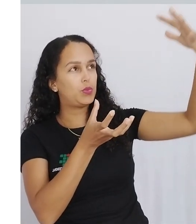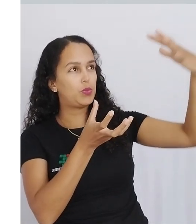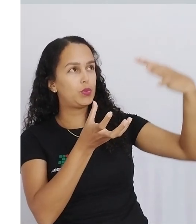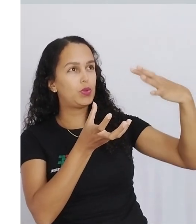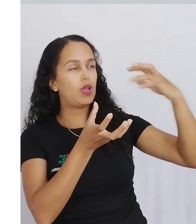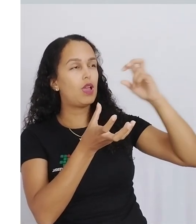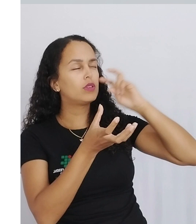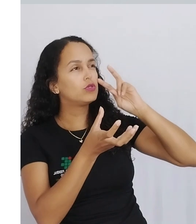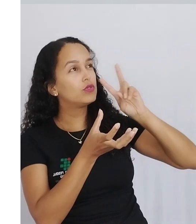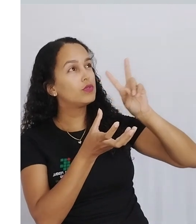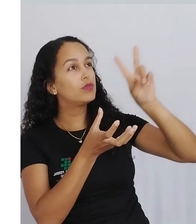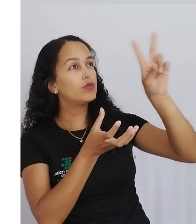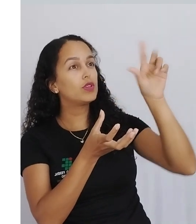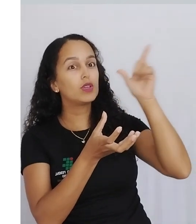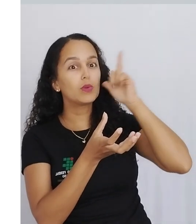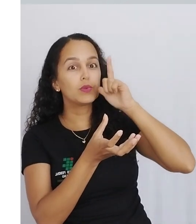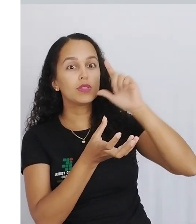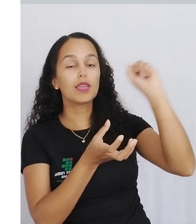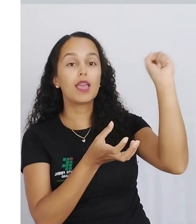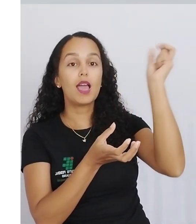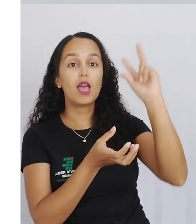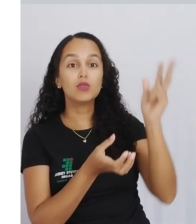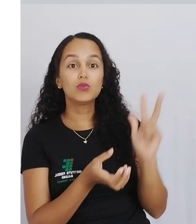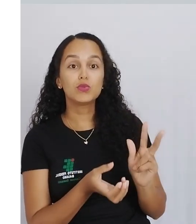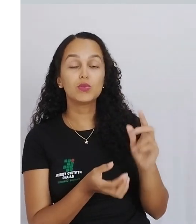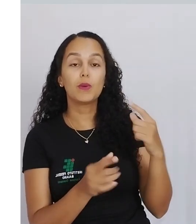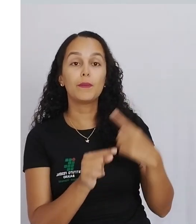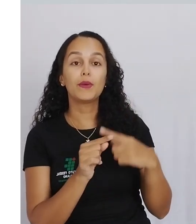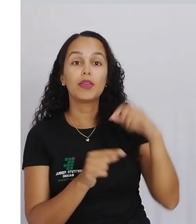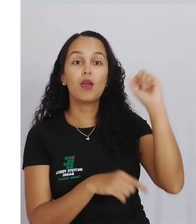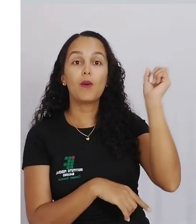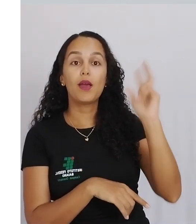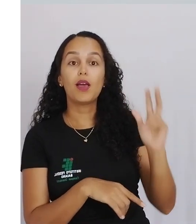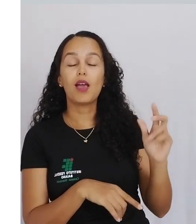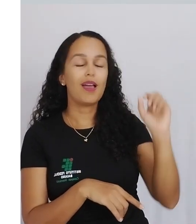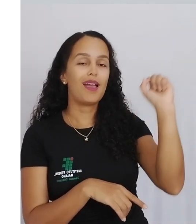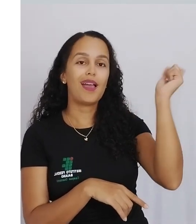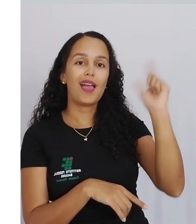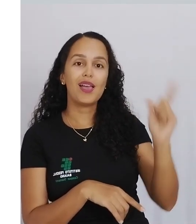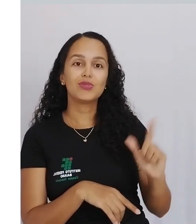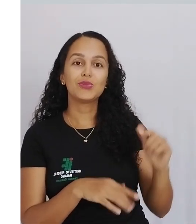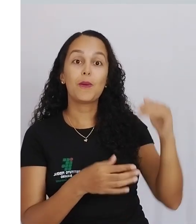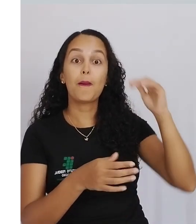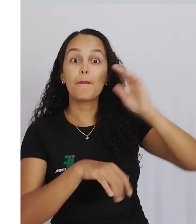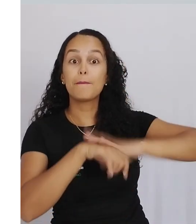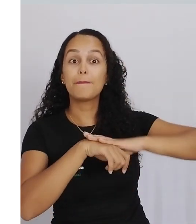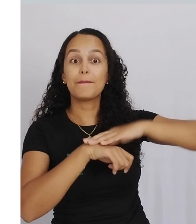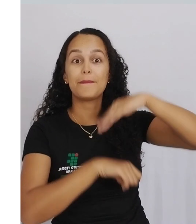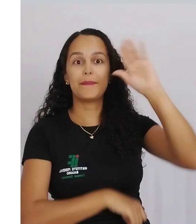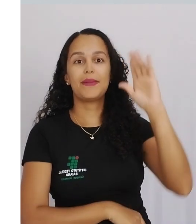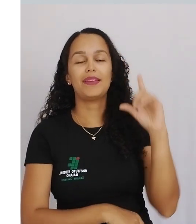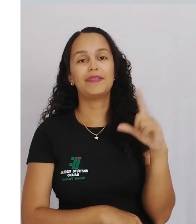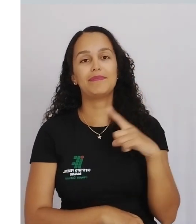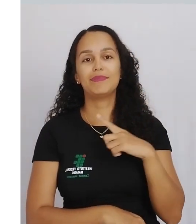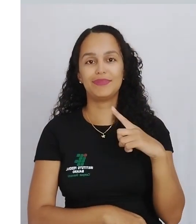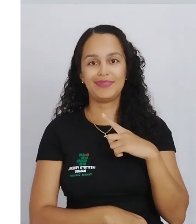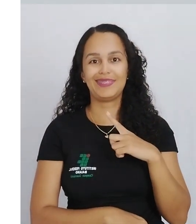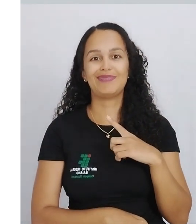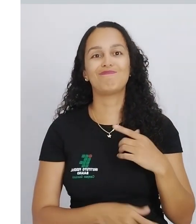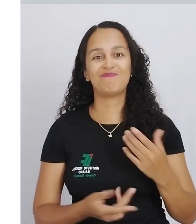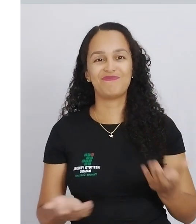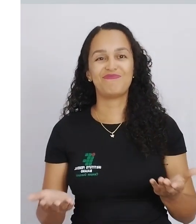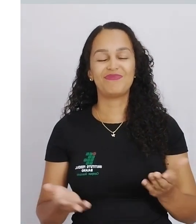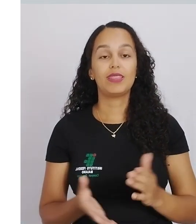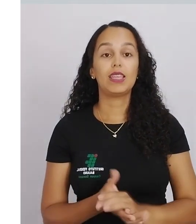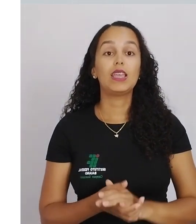planeta refletem a cor azul, que por sinal, né, é a cor que há o maior predomínio, já que a gente tem uma grande cobertura de água